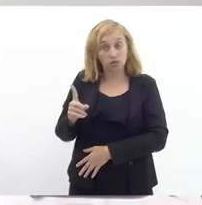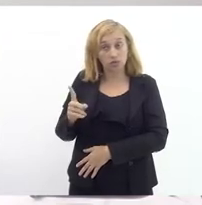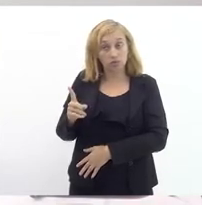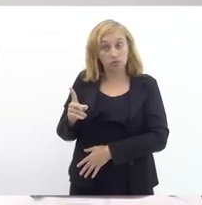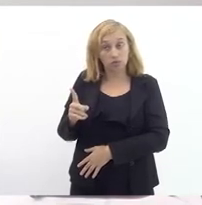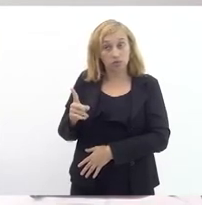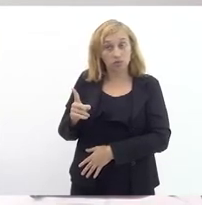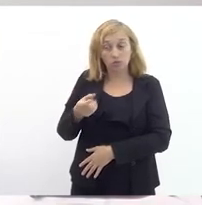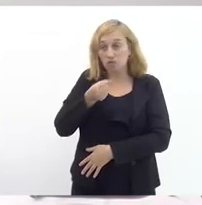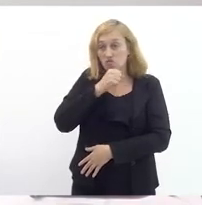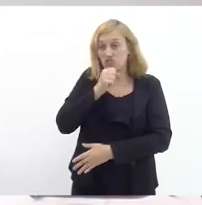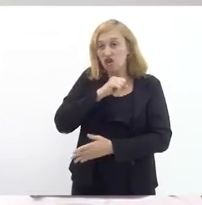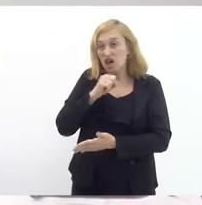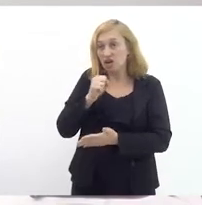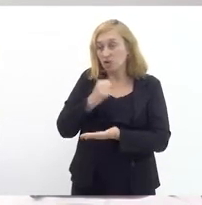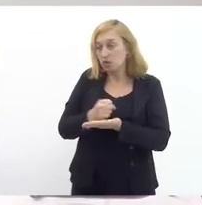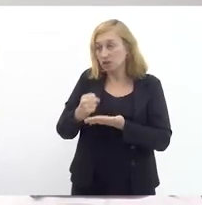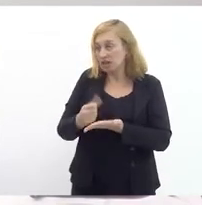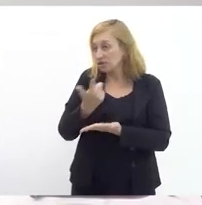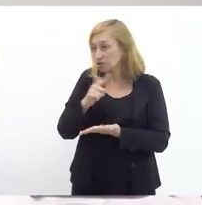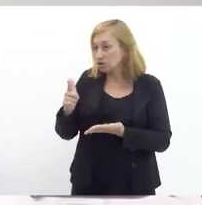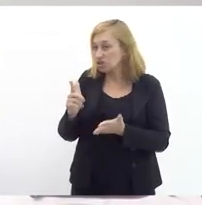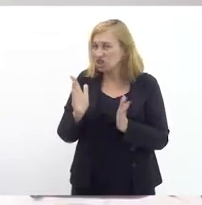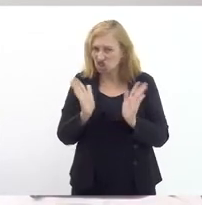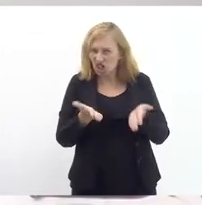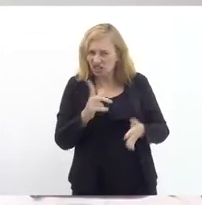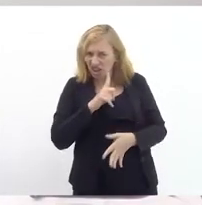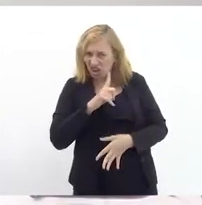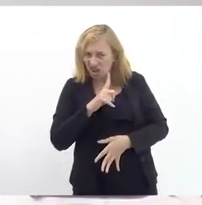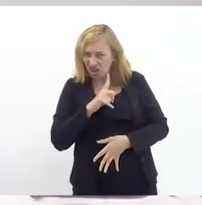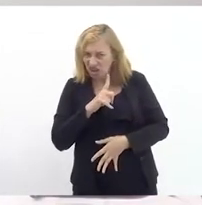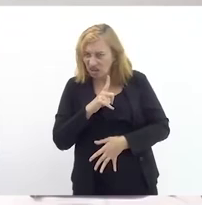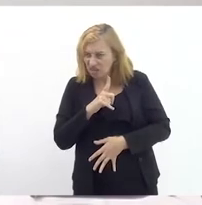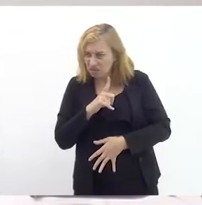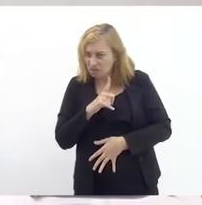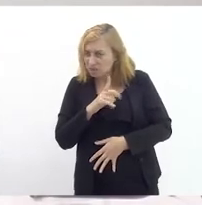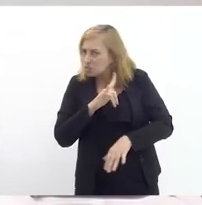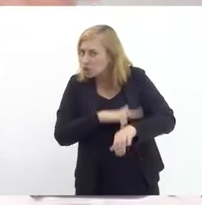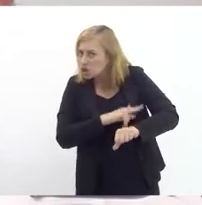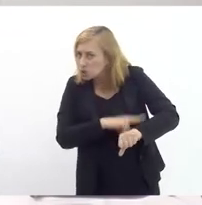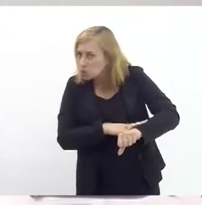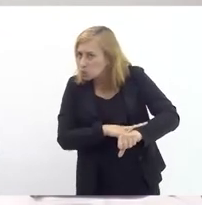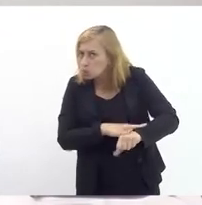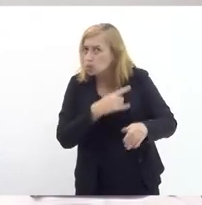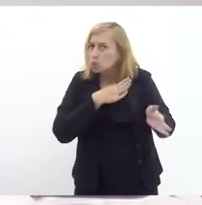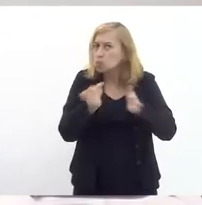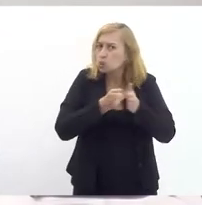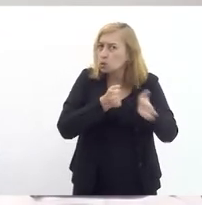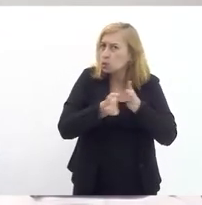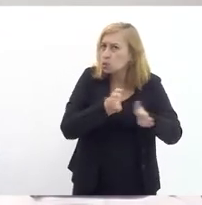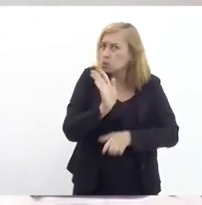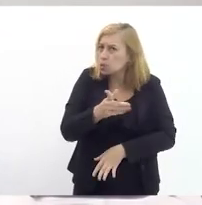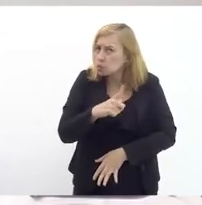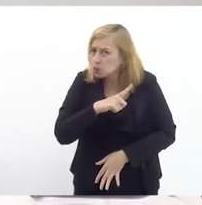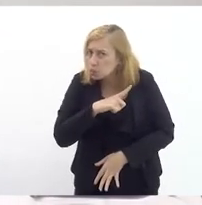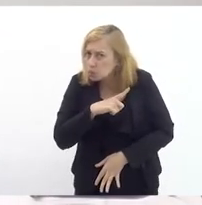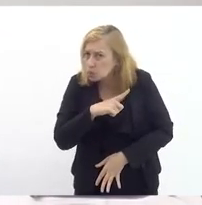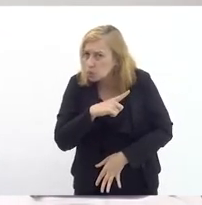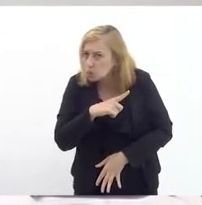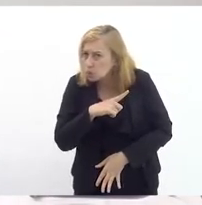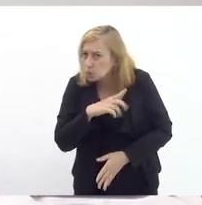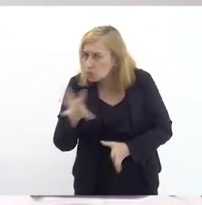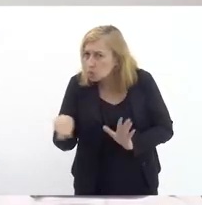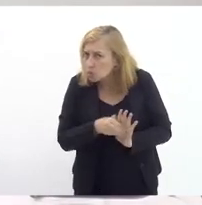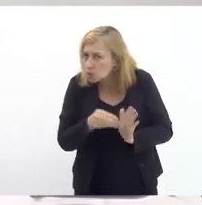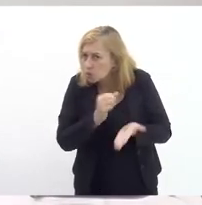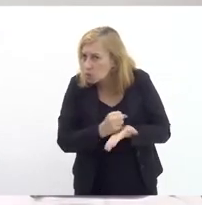nos contratos. Já entrou, já está a questão dos banheiros, da acessibilidade, já está no